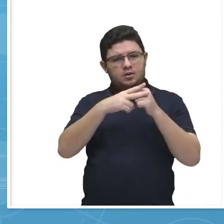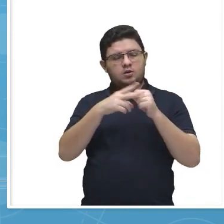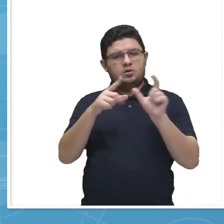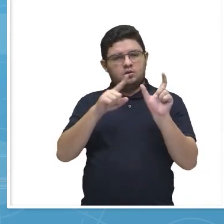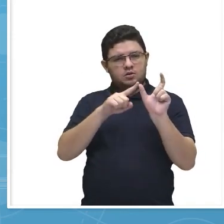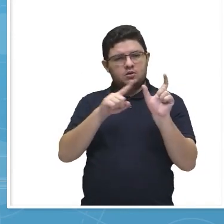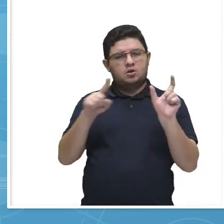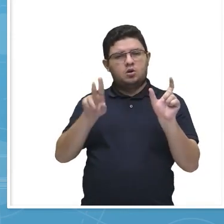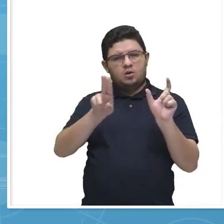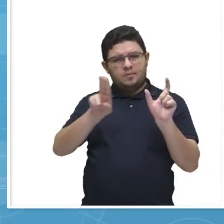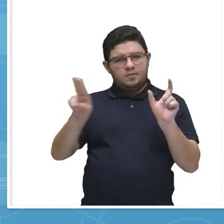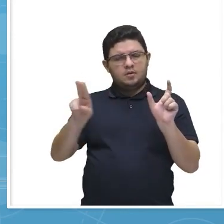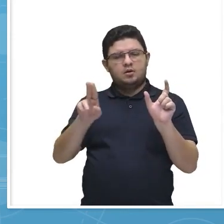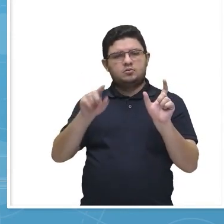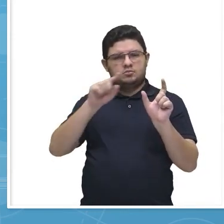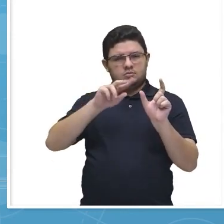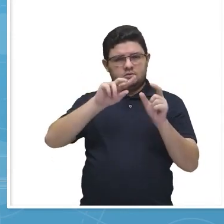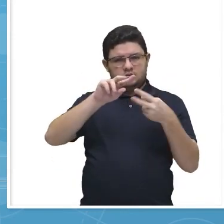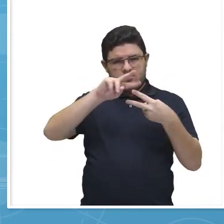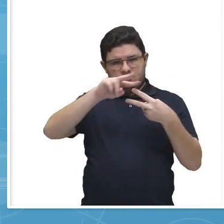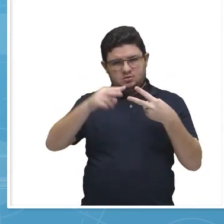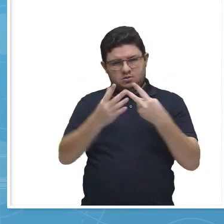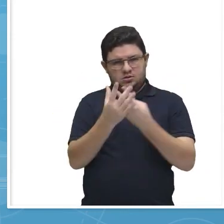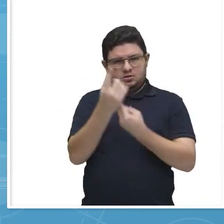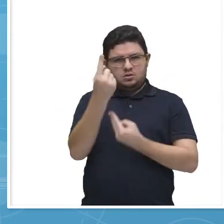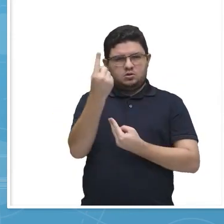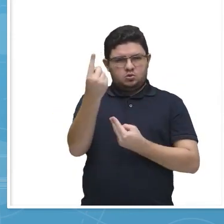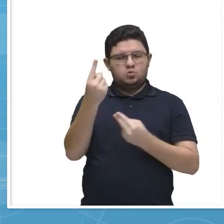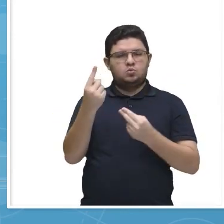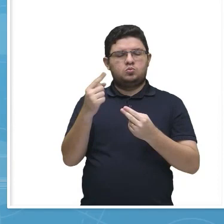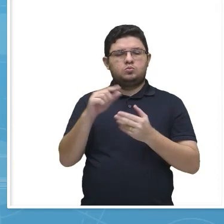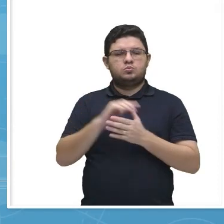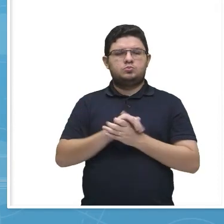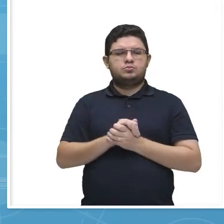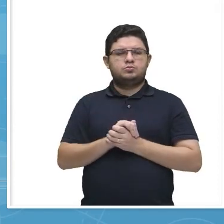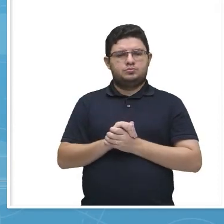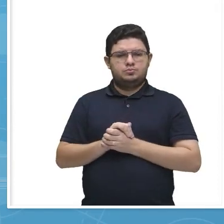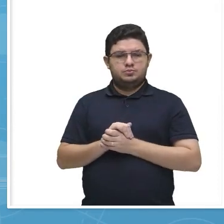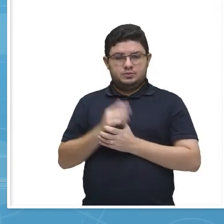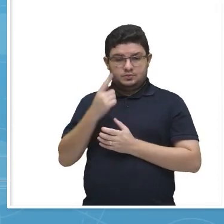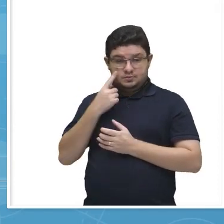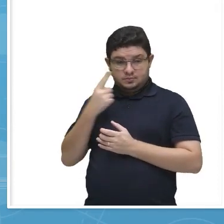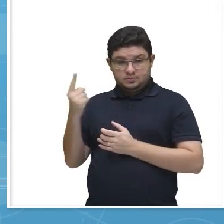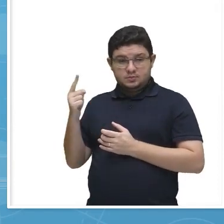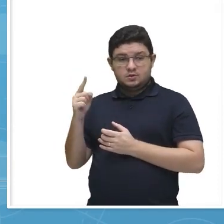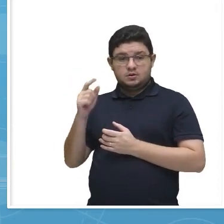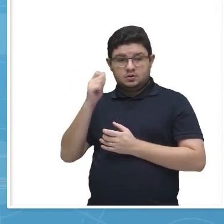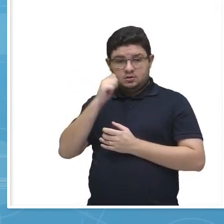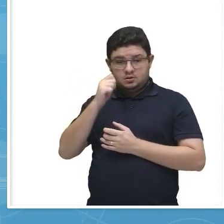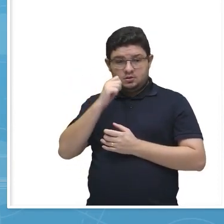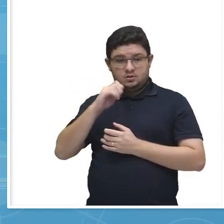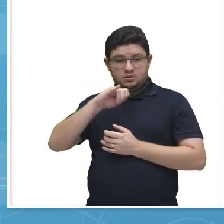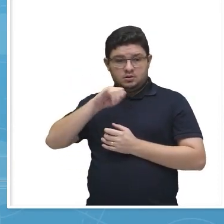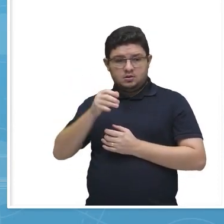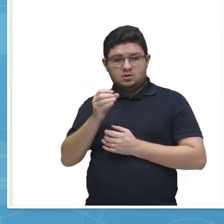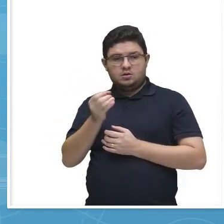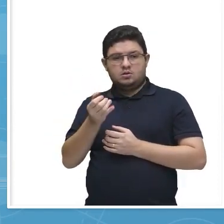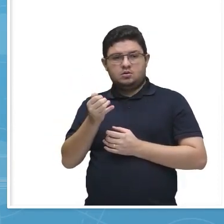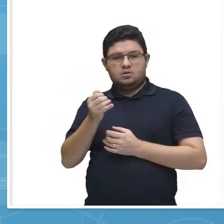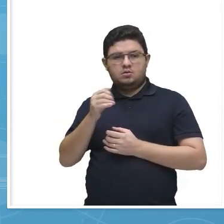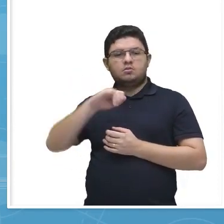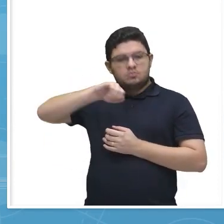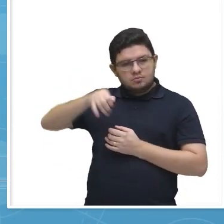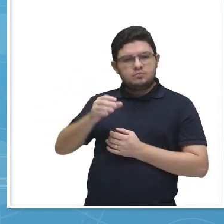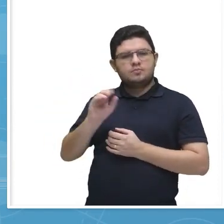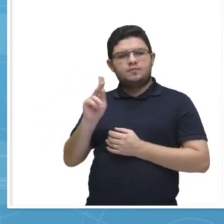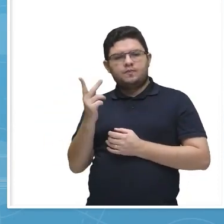Jordana interagiu com a gente, ela respondeu que a questão 1, ela identificou aí um predicado verbal,